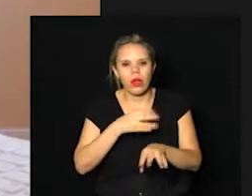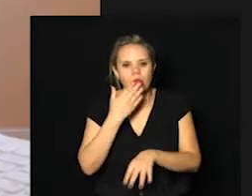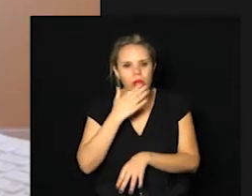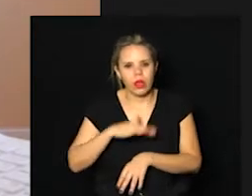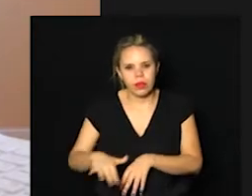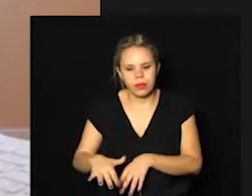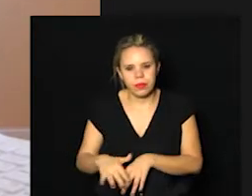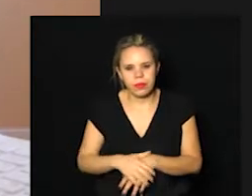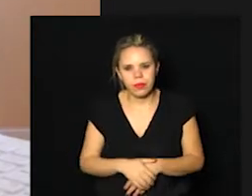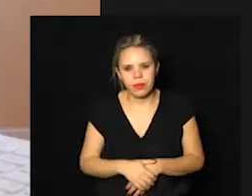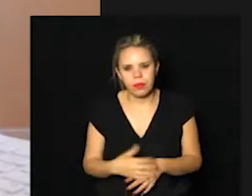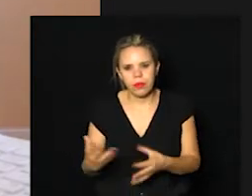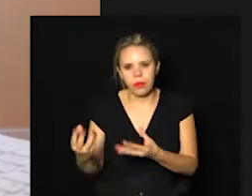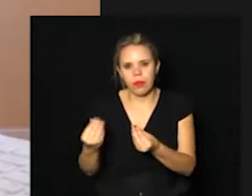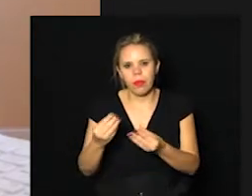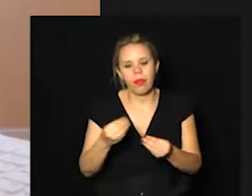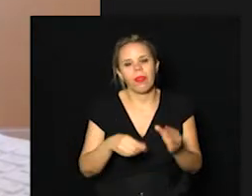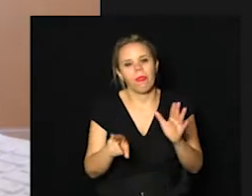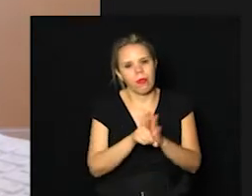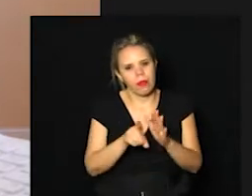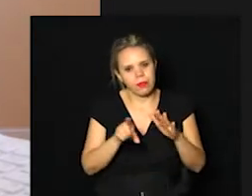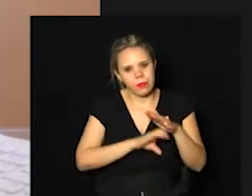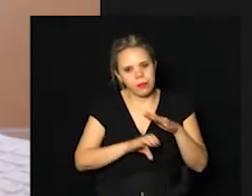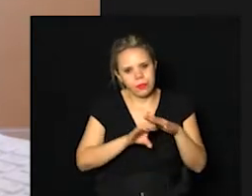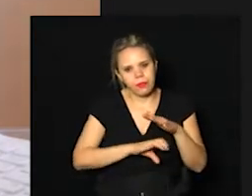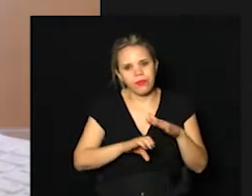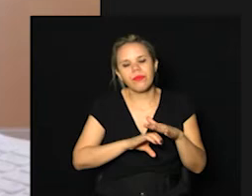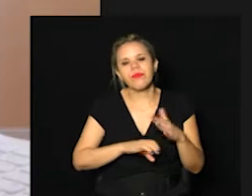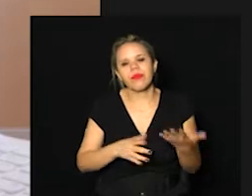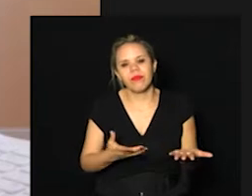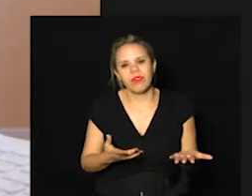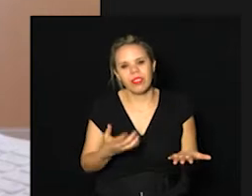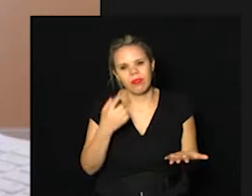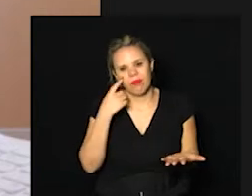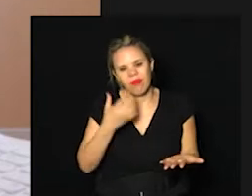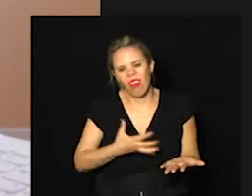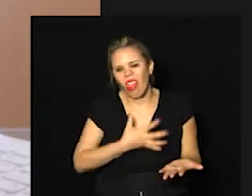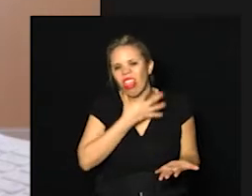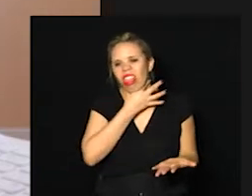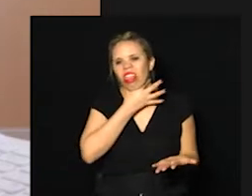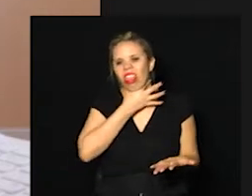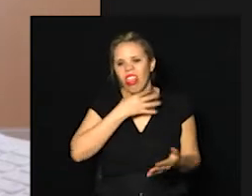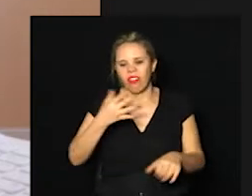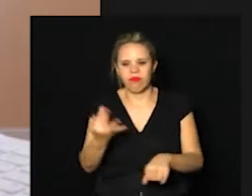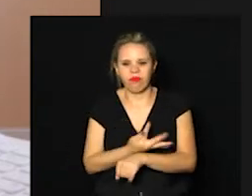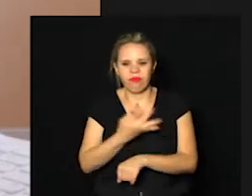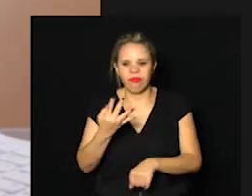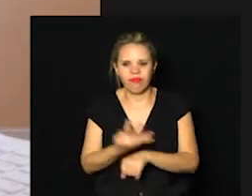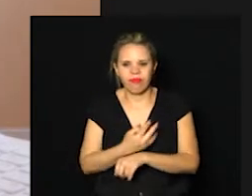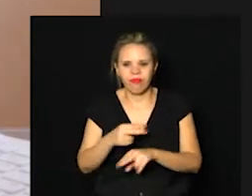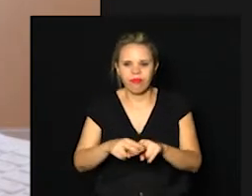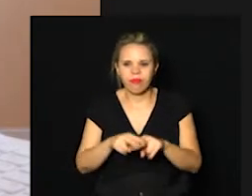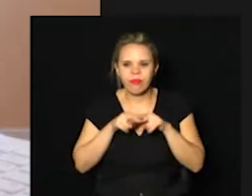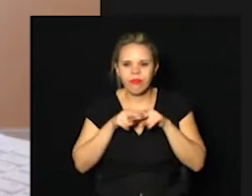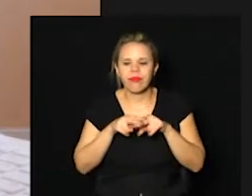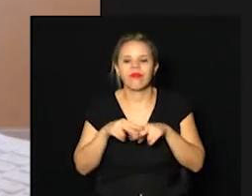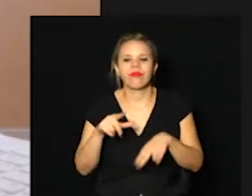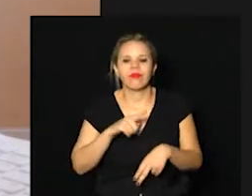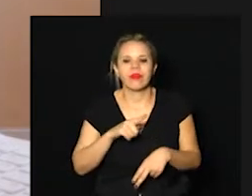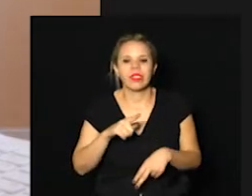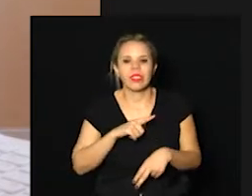infantil. Muitos desses proprietários já se veem em situação financeira muito difícil. Por isso, existe